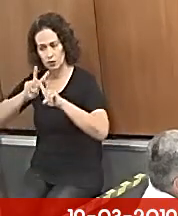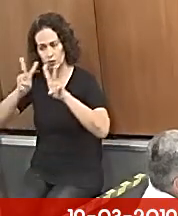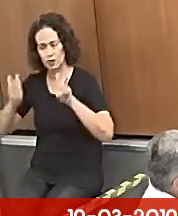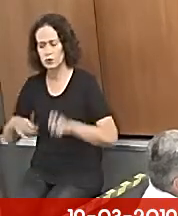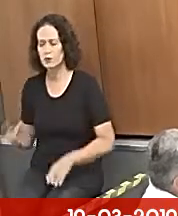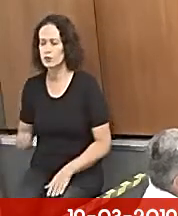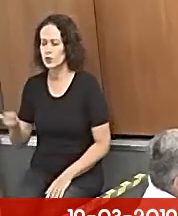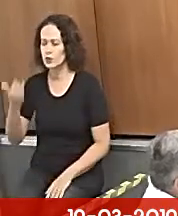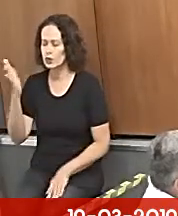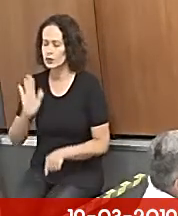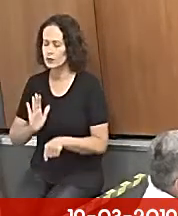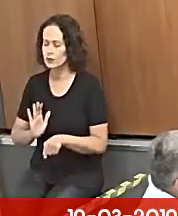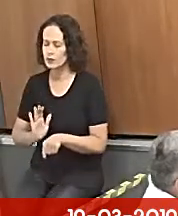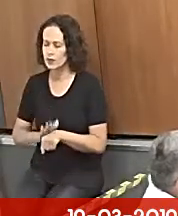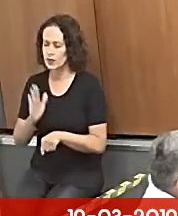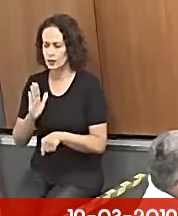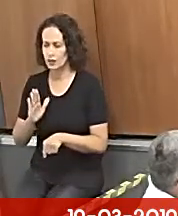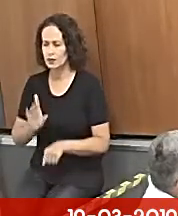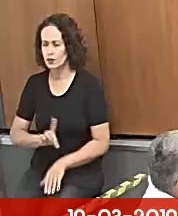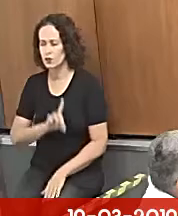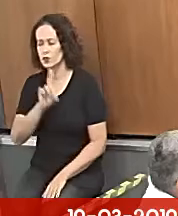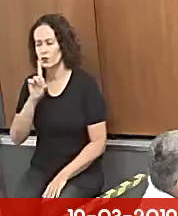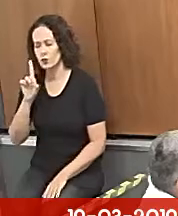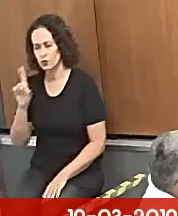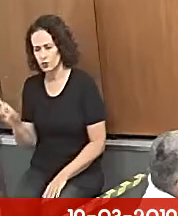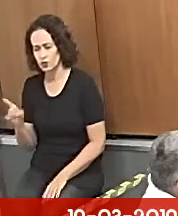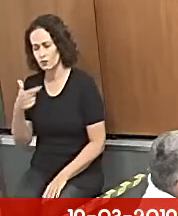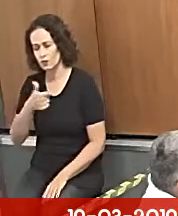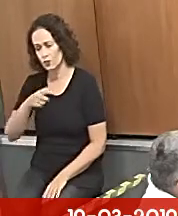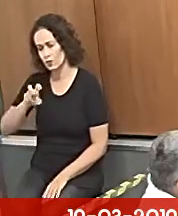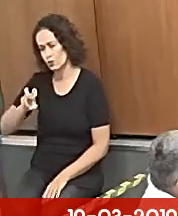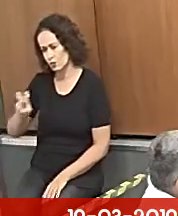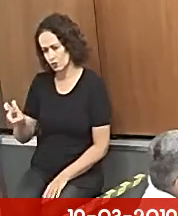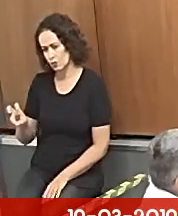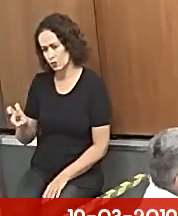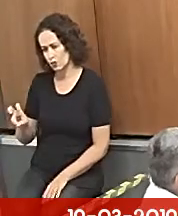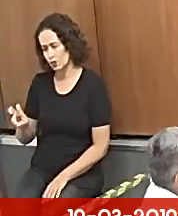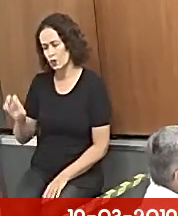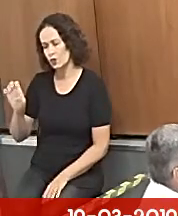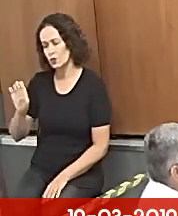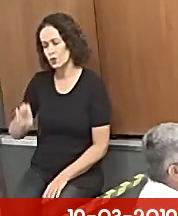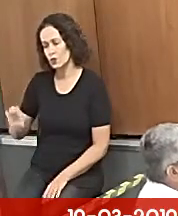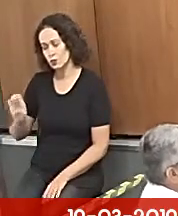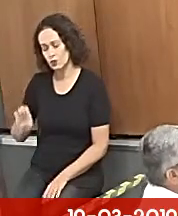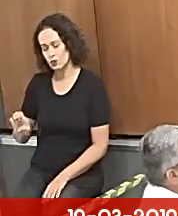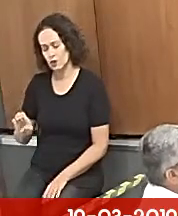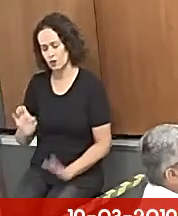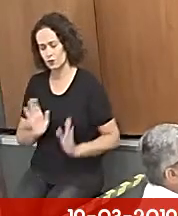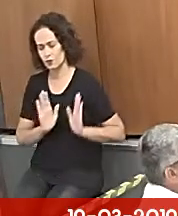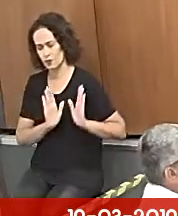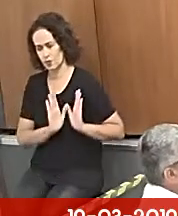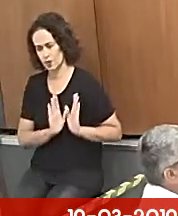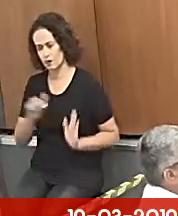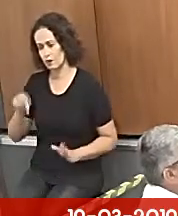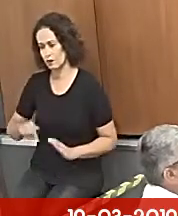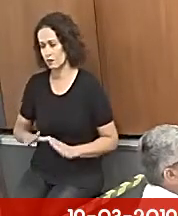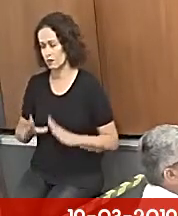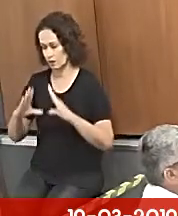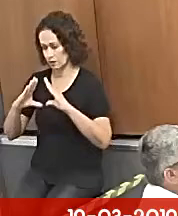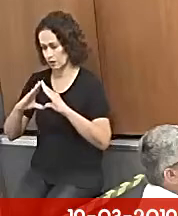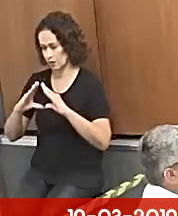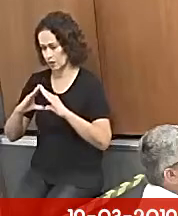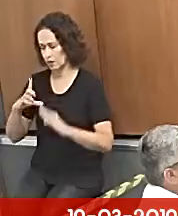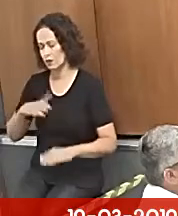mais próxima que é o dia 25 ao dia estadual das apaes né nós temos aqui na assembléia aquele espaço foi construído